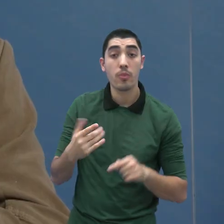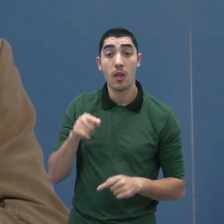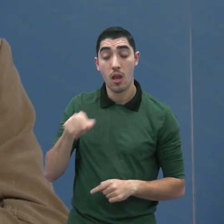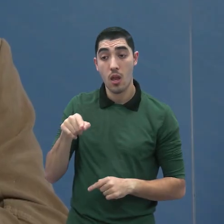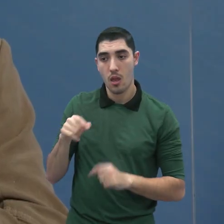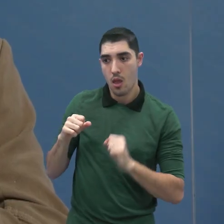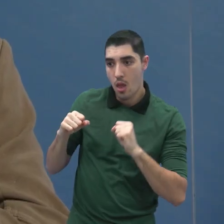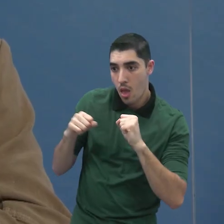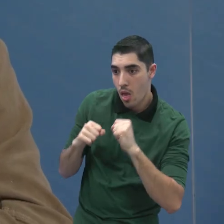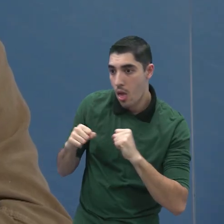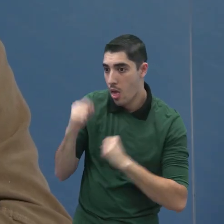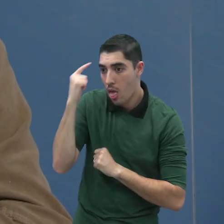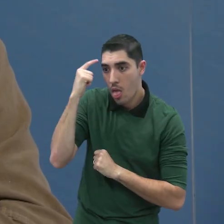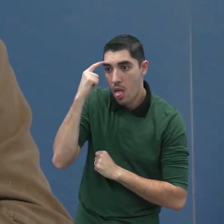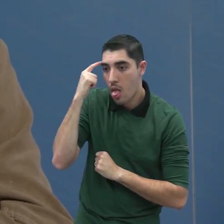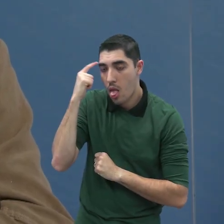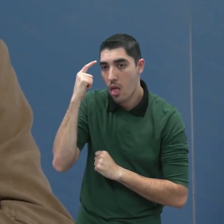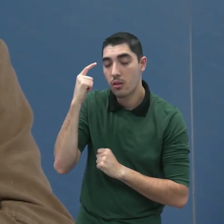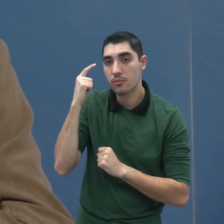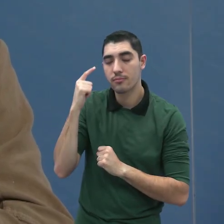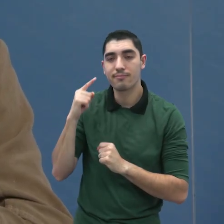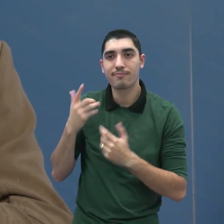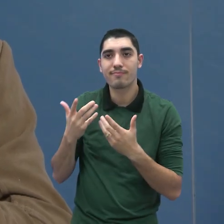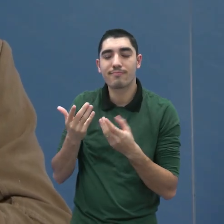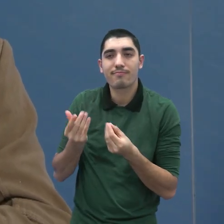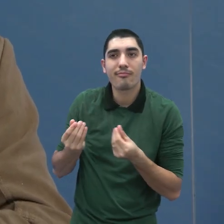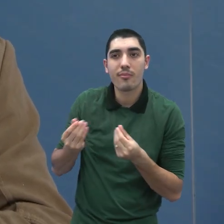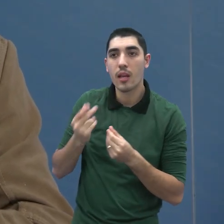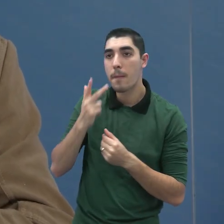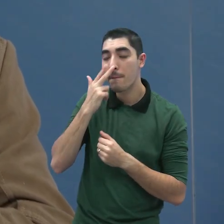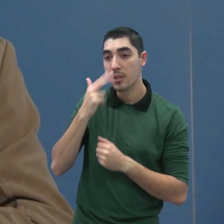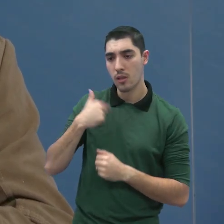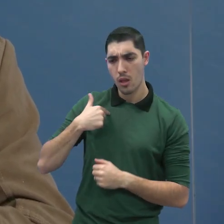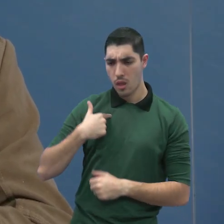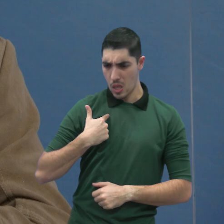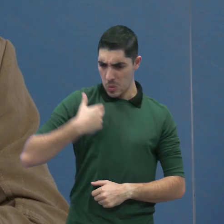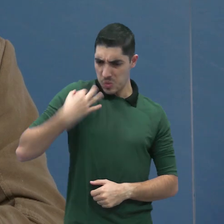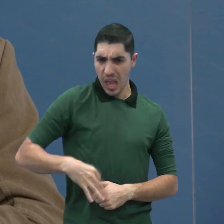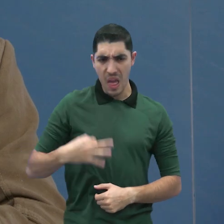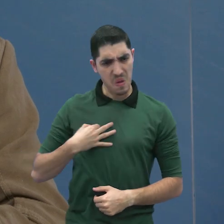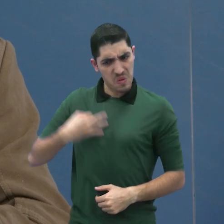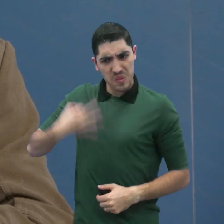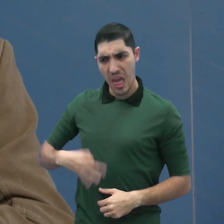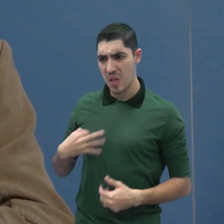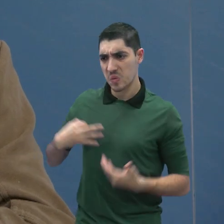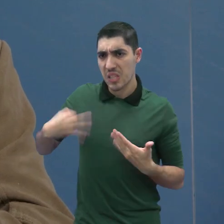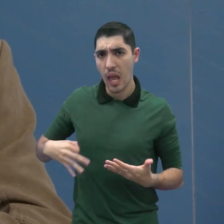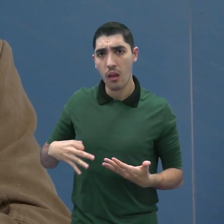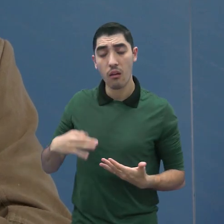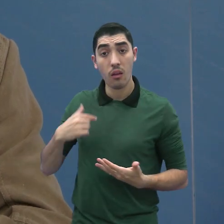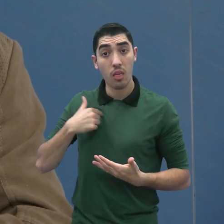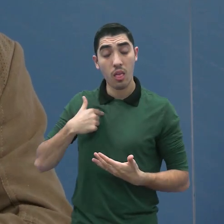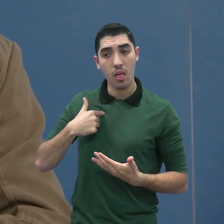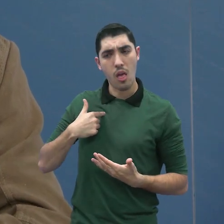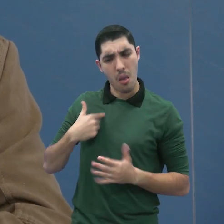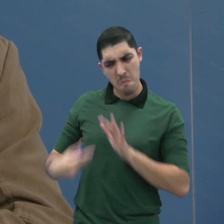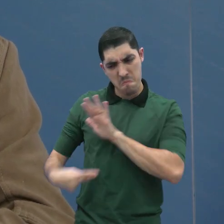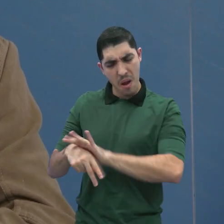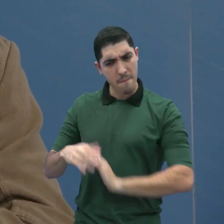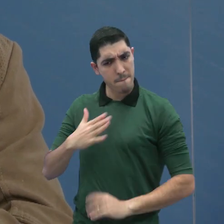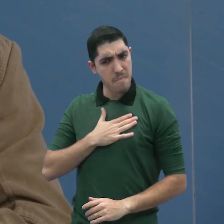é sempre o ponto onde a pessoa acha que ela está certa e ela acredita